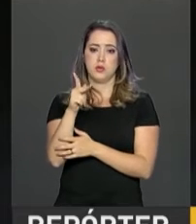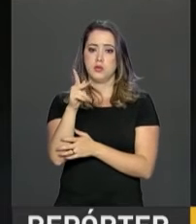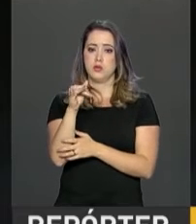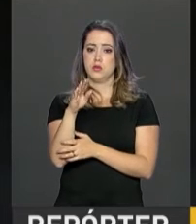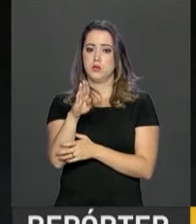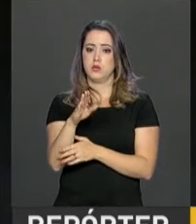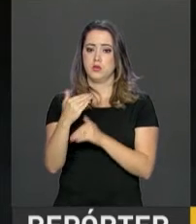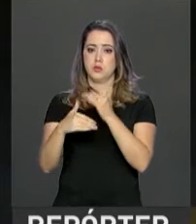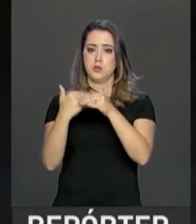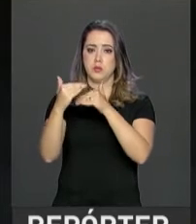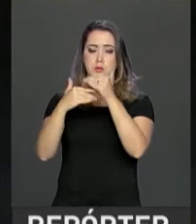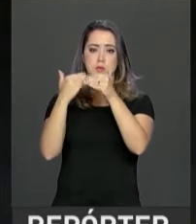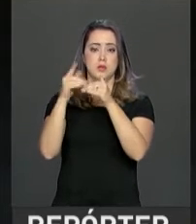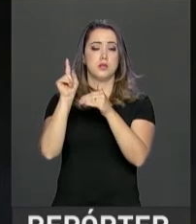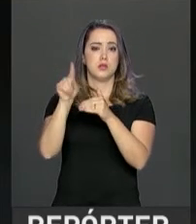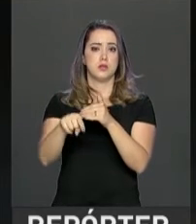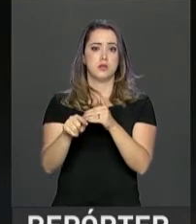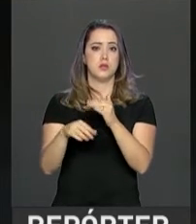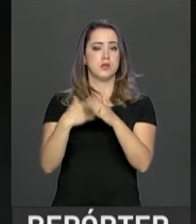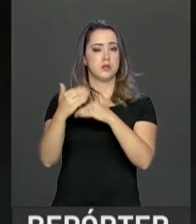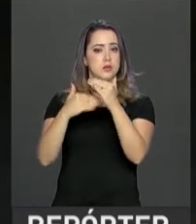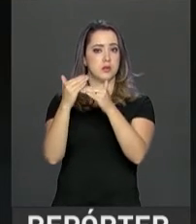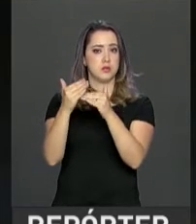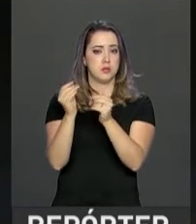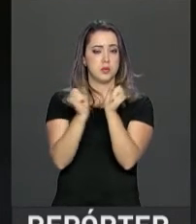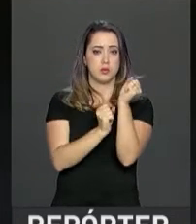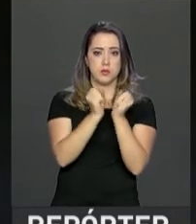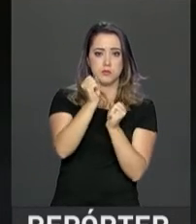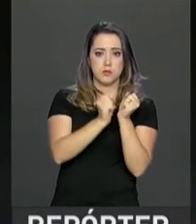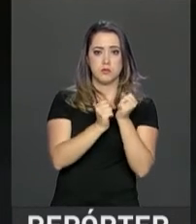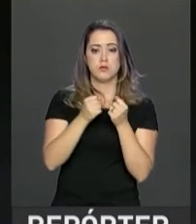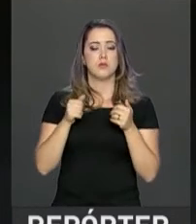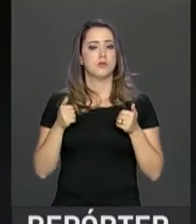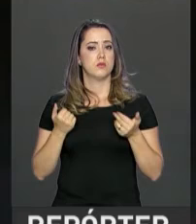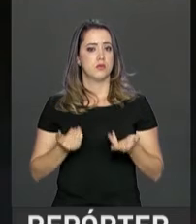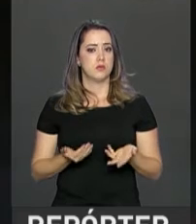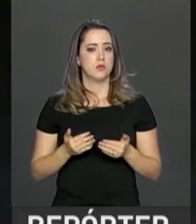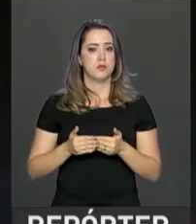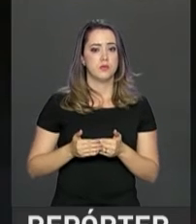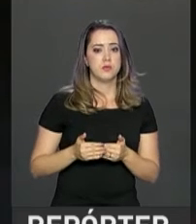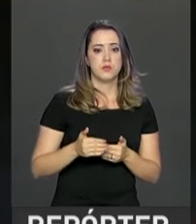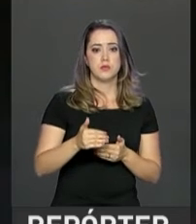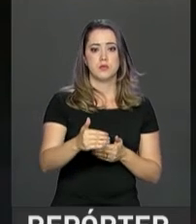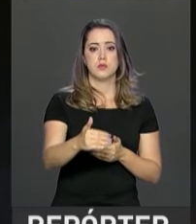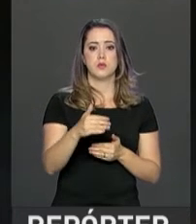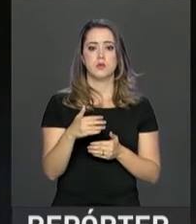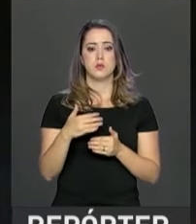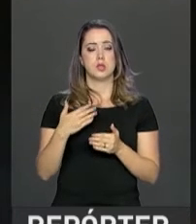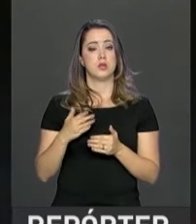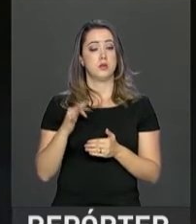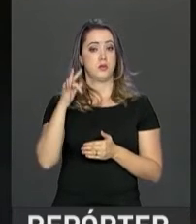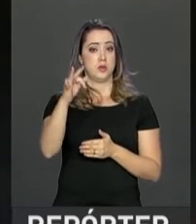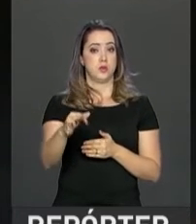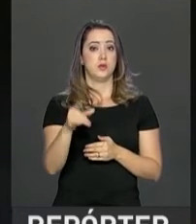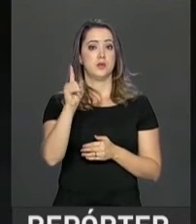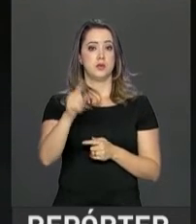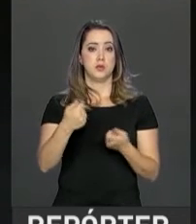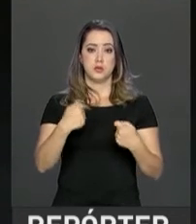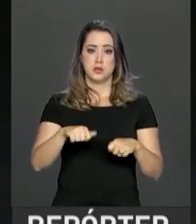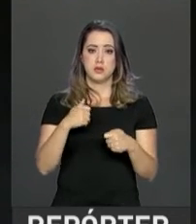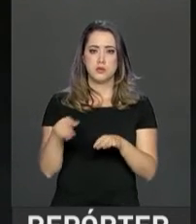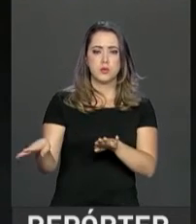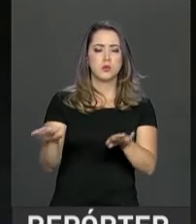da produtividade ademais para um crescimento duradouro de longo prazo o país precisa ter um ambiente macroeconômico